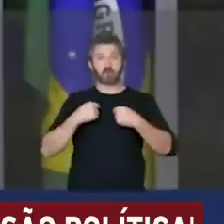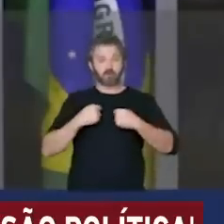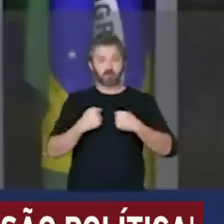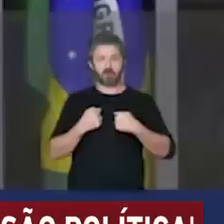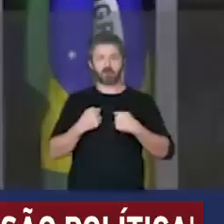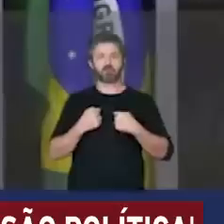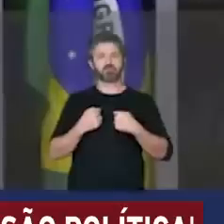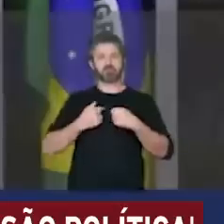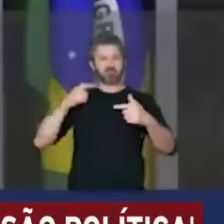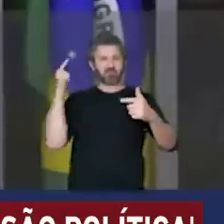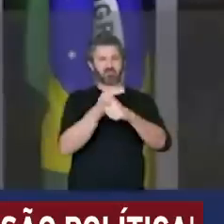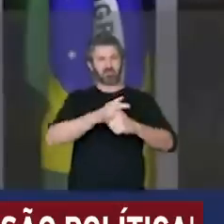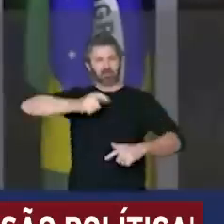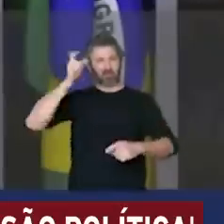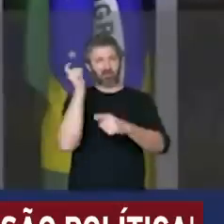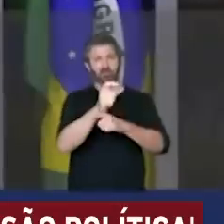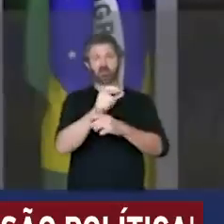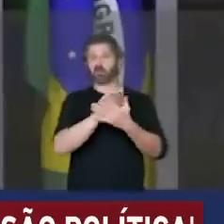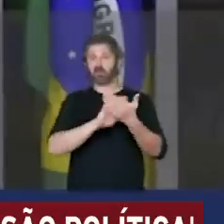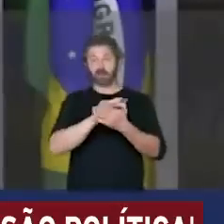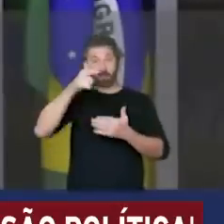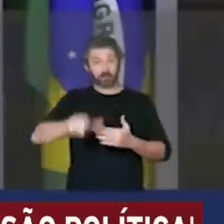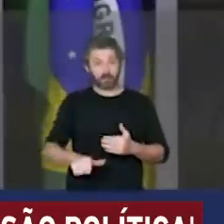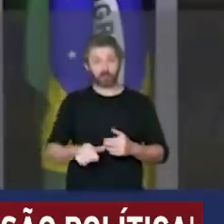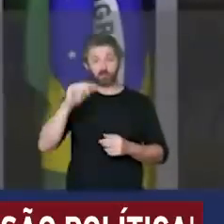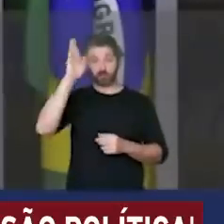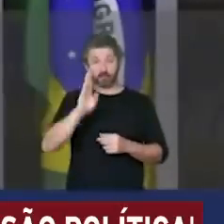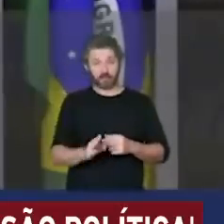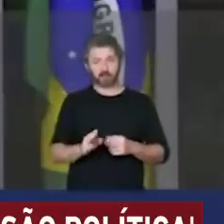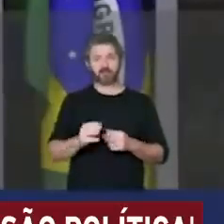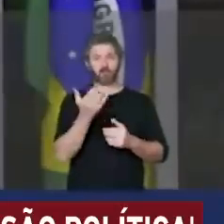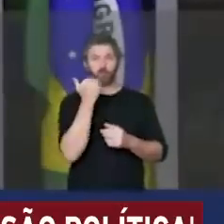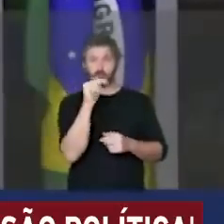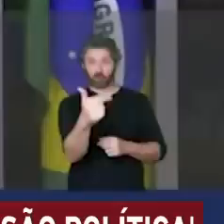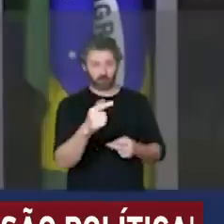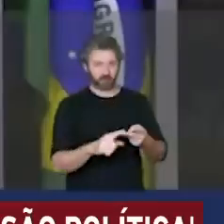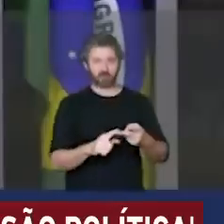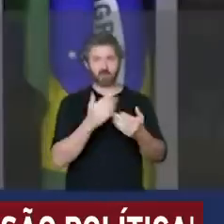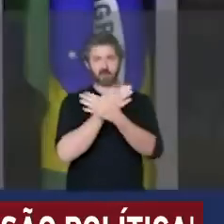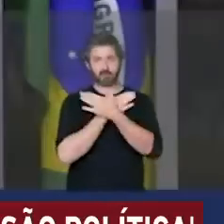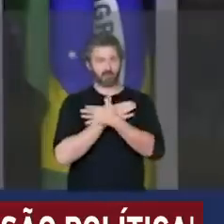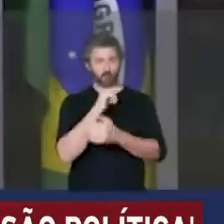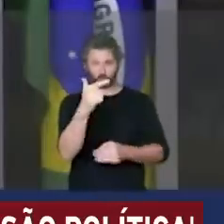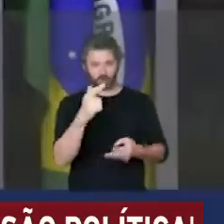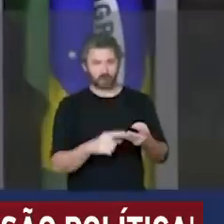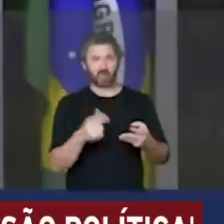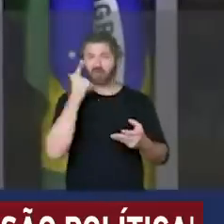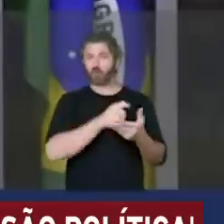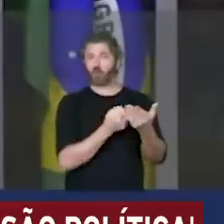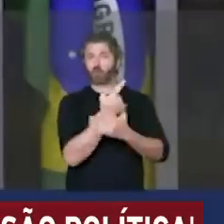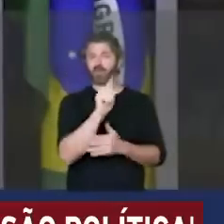vice-presidência de cabeça erguida. Afirmou que sempre apoiou as decisões da presidência e que está tranquilo de que cumpre o dever